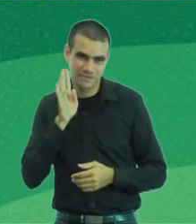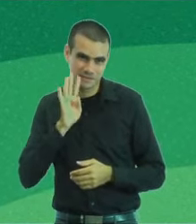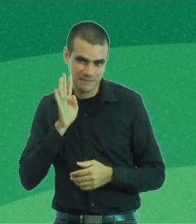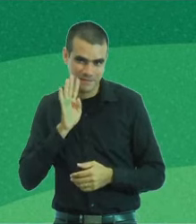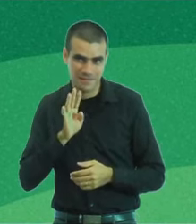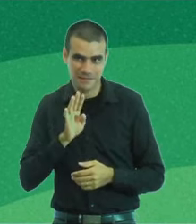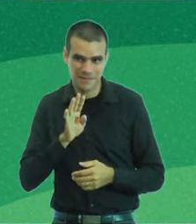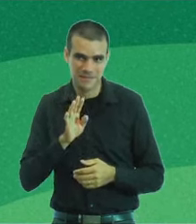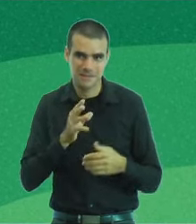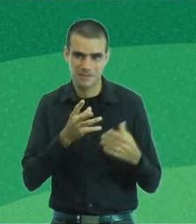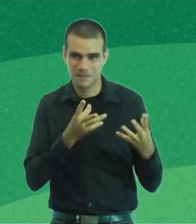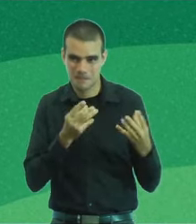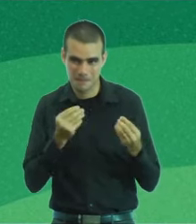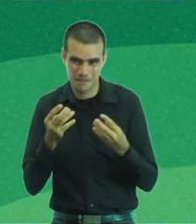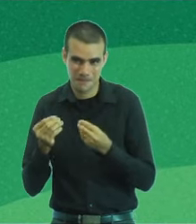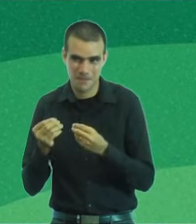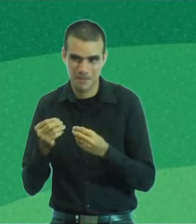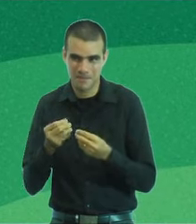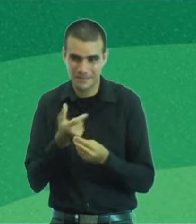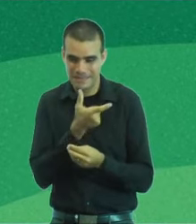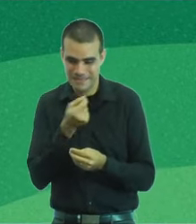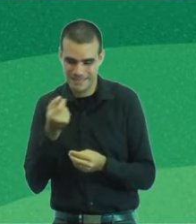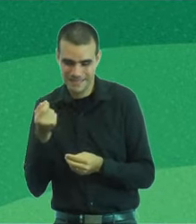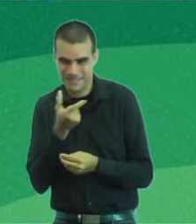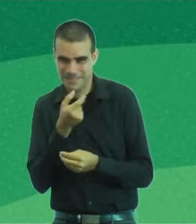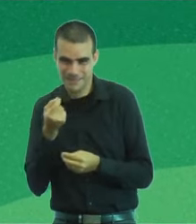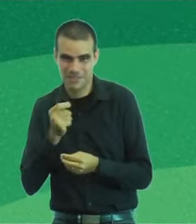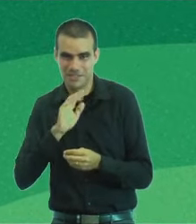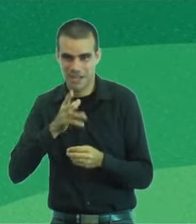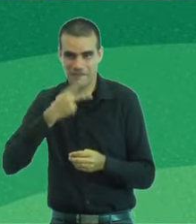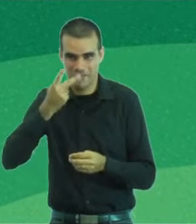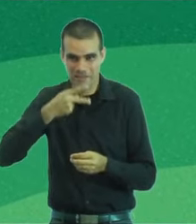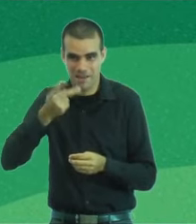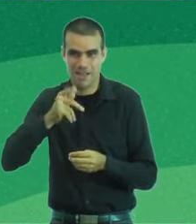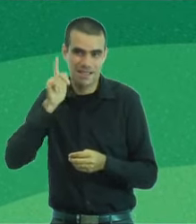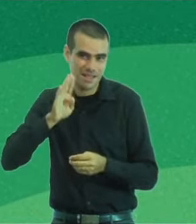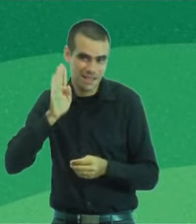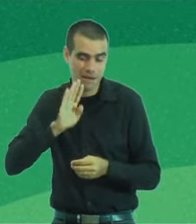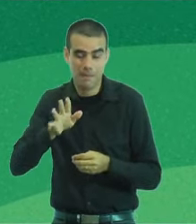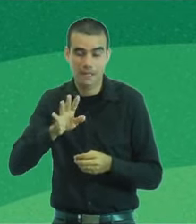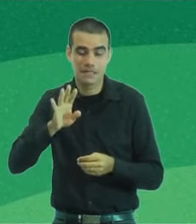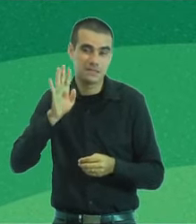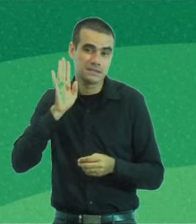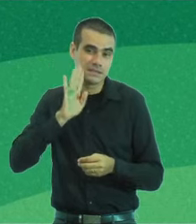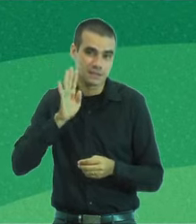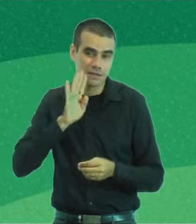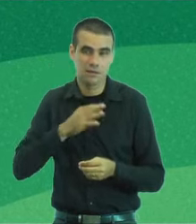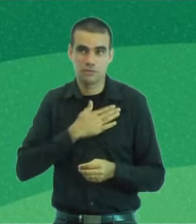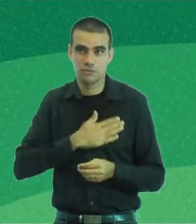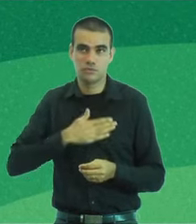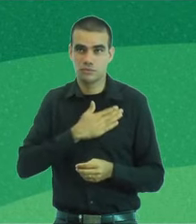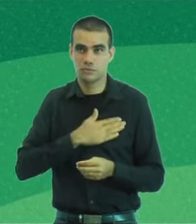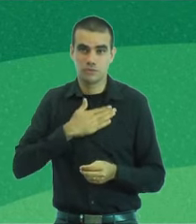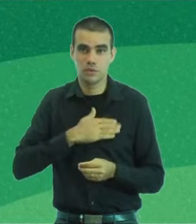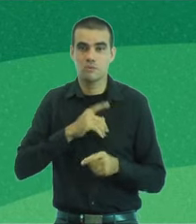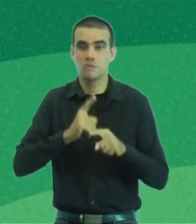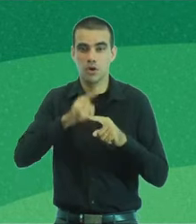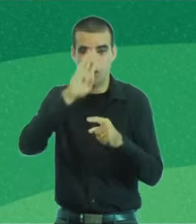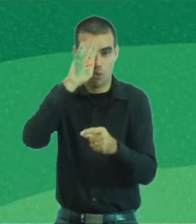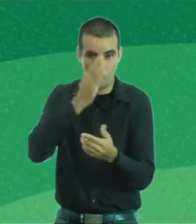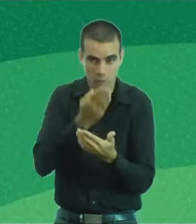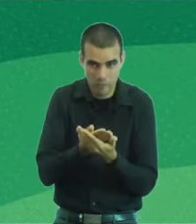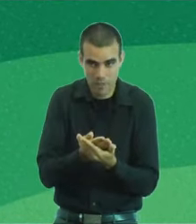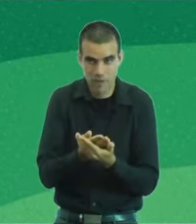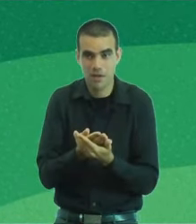hoje talvez deve ter dado uns 200 assim mas é incrível sabe que a gente confie tanto assim